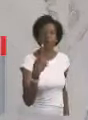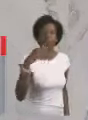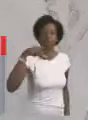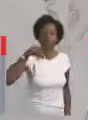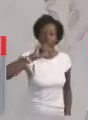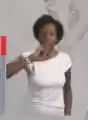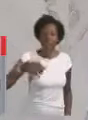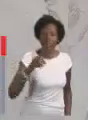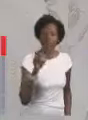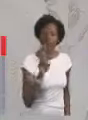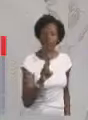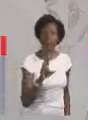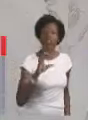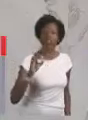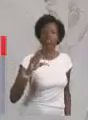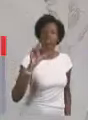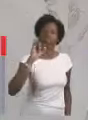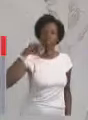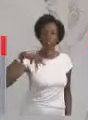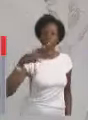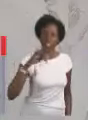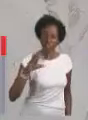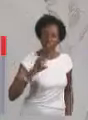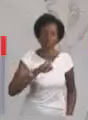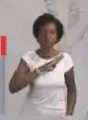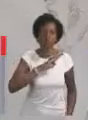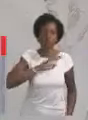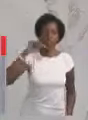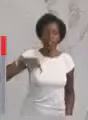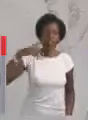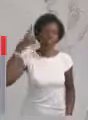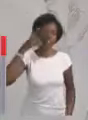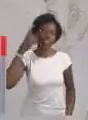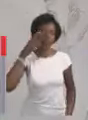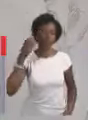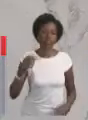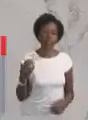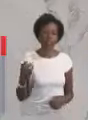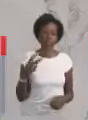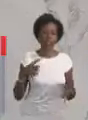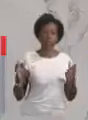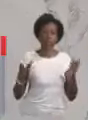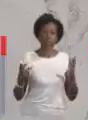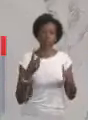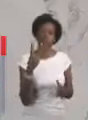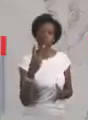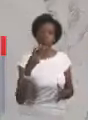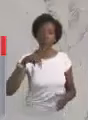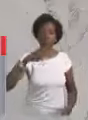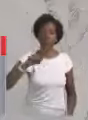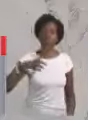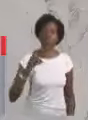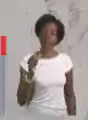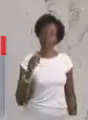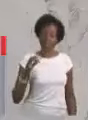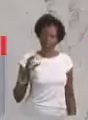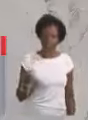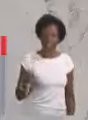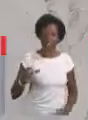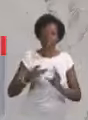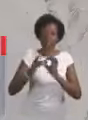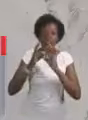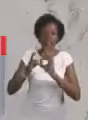Major Olímpio que foi nosso colega aqui Deputado por dois mandatos que mesmo sendo